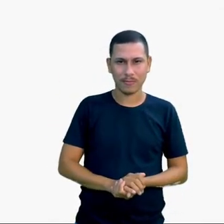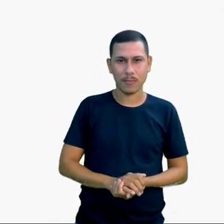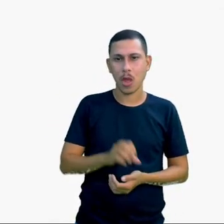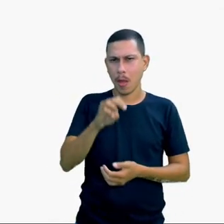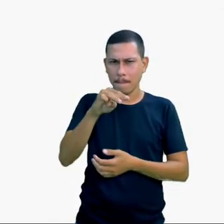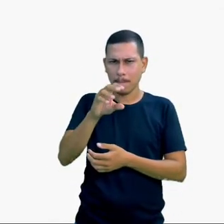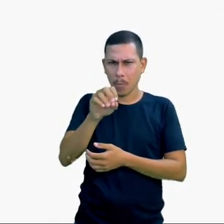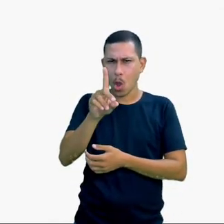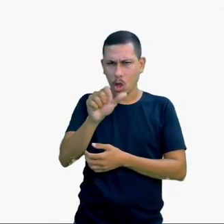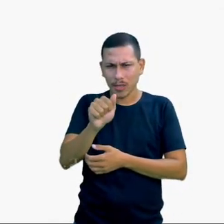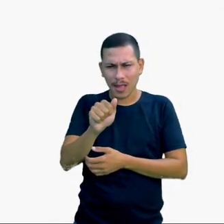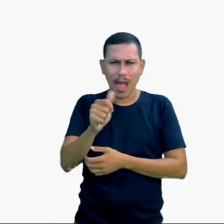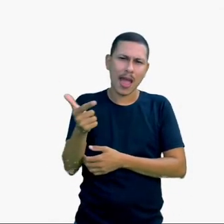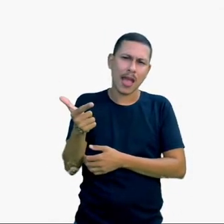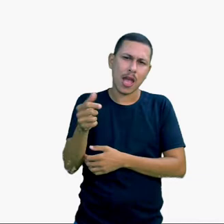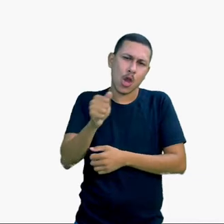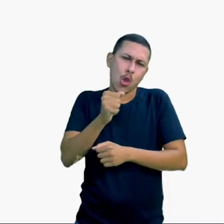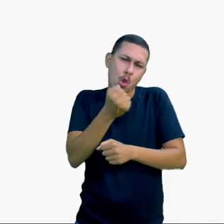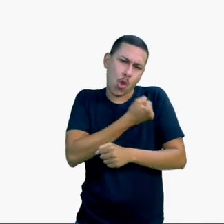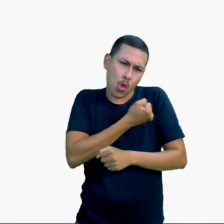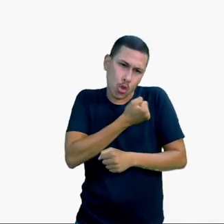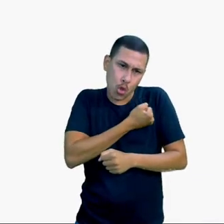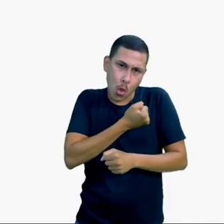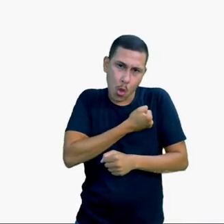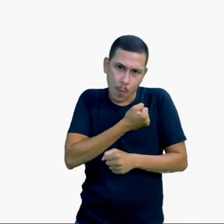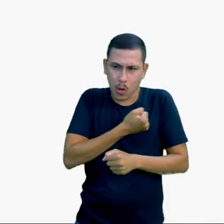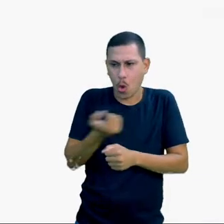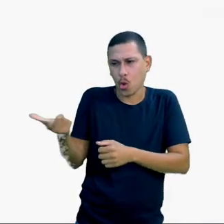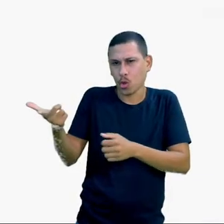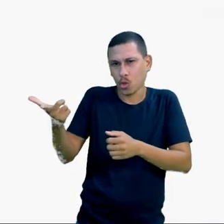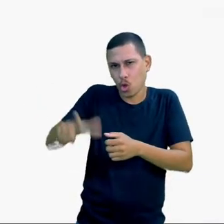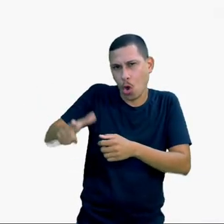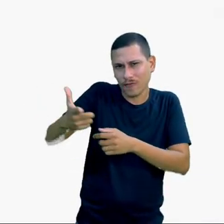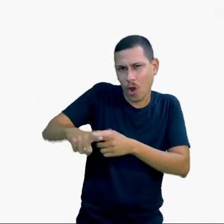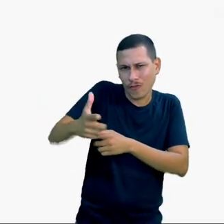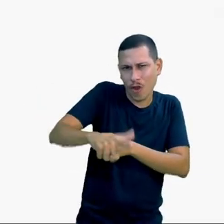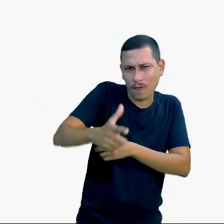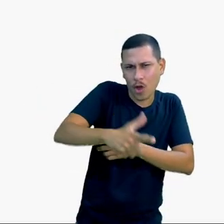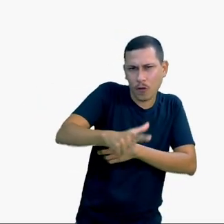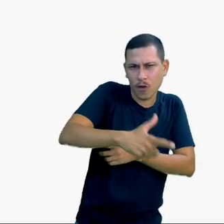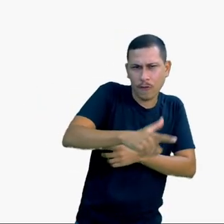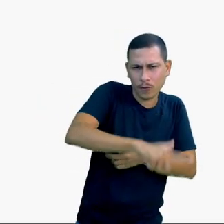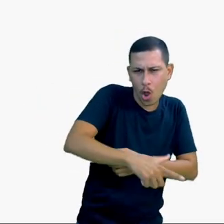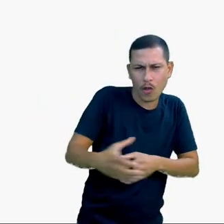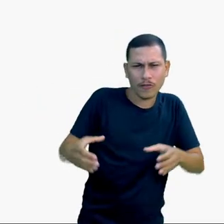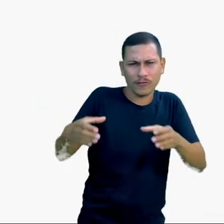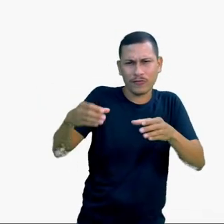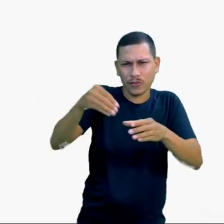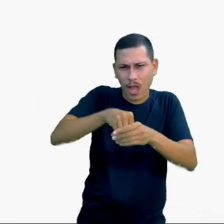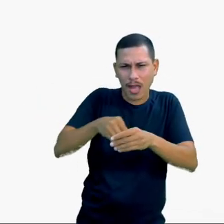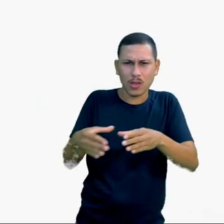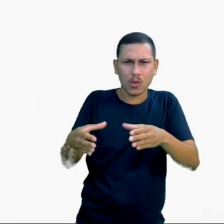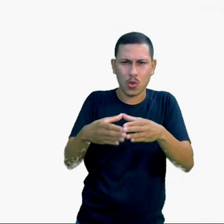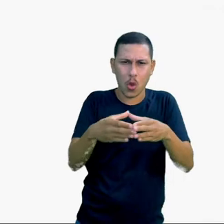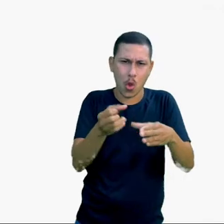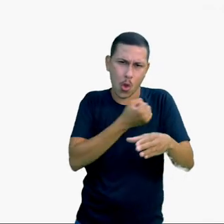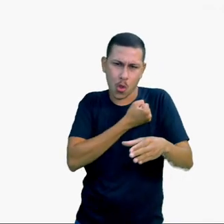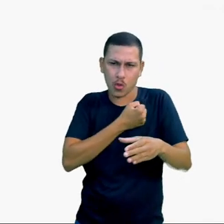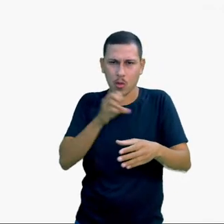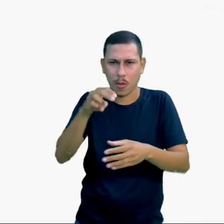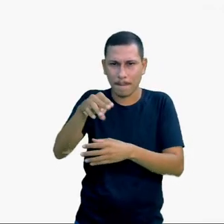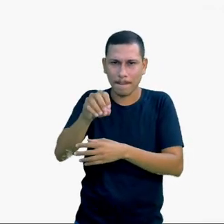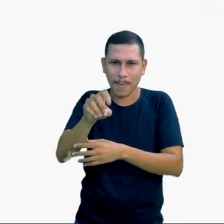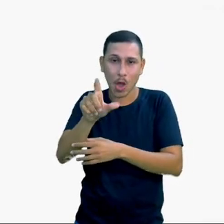é o número que mais se repete. Qual foi o número que mais se repetiu? Moda é igual